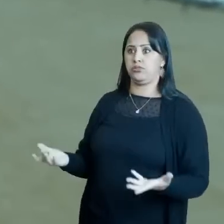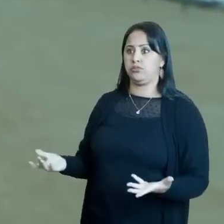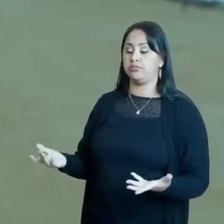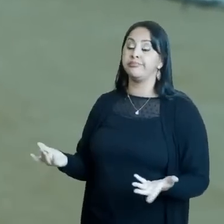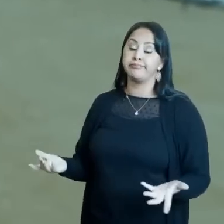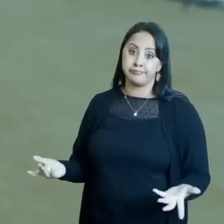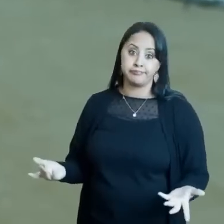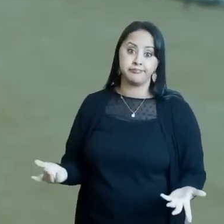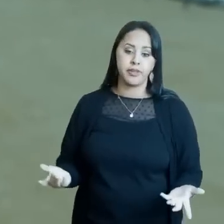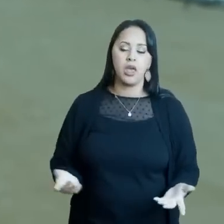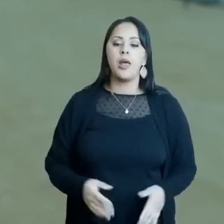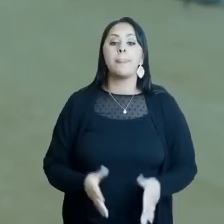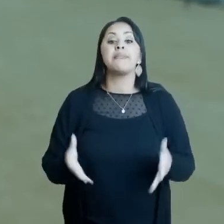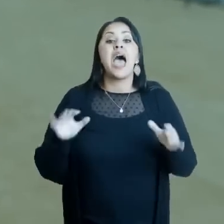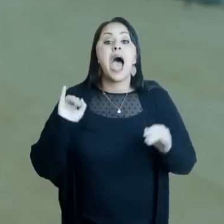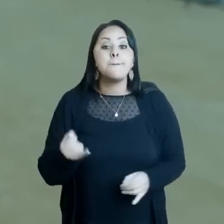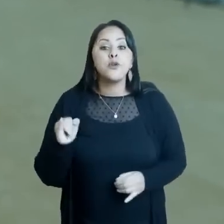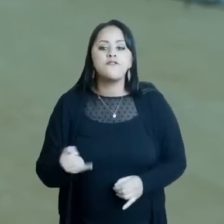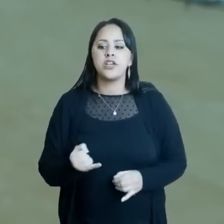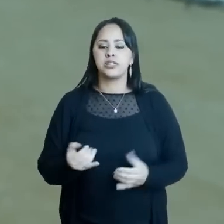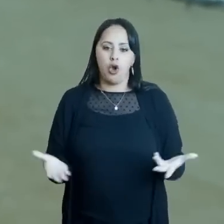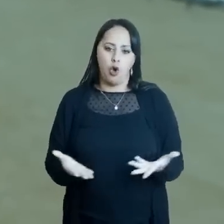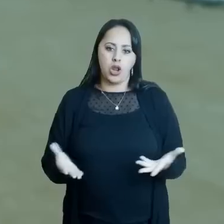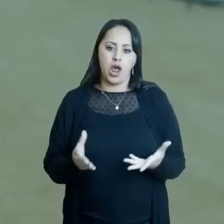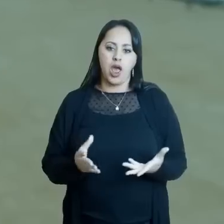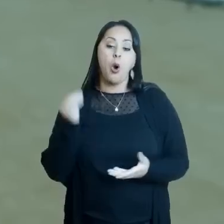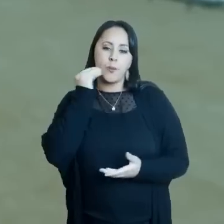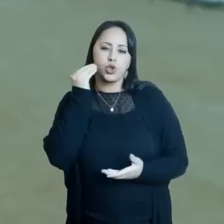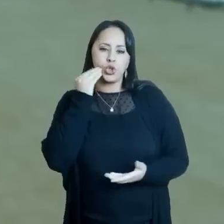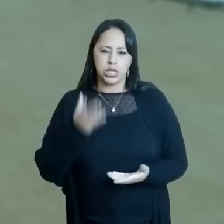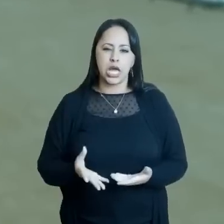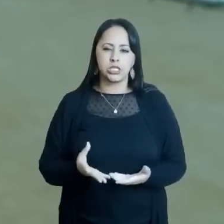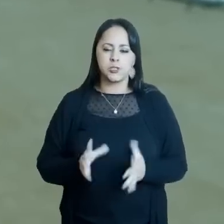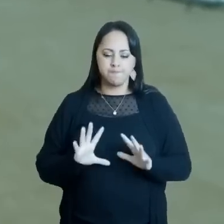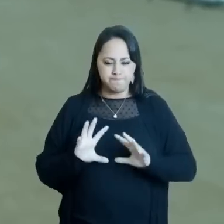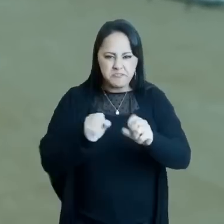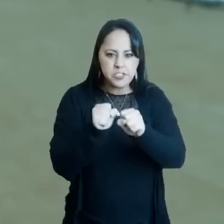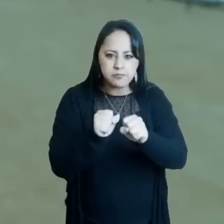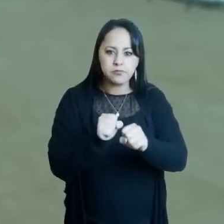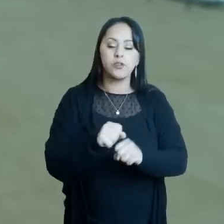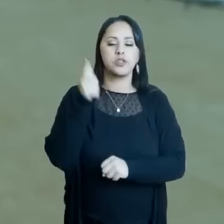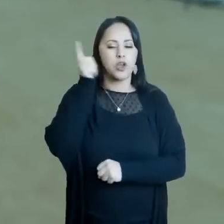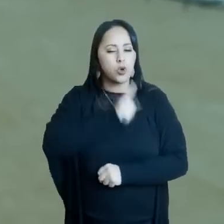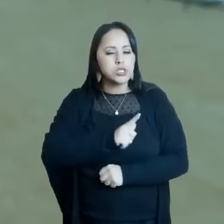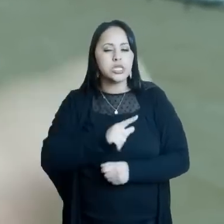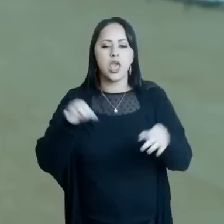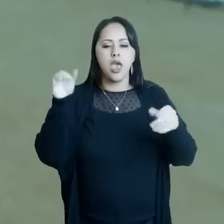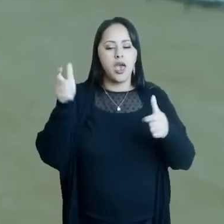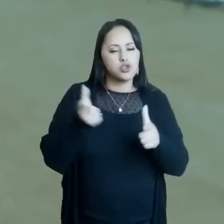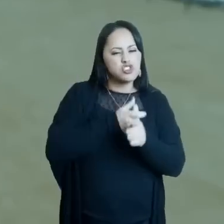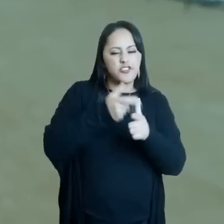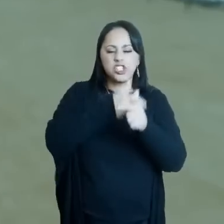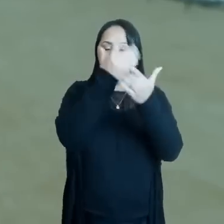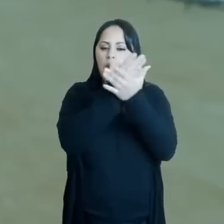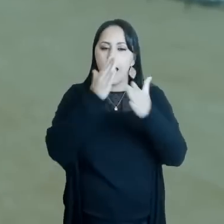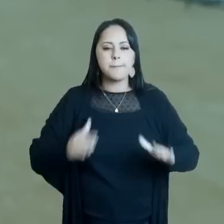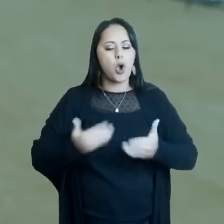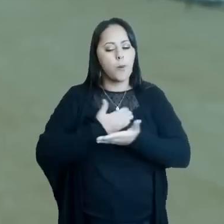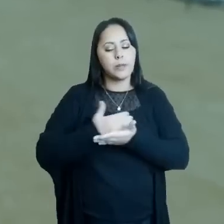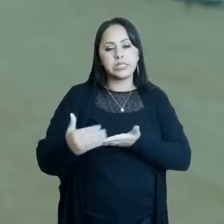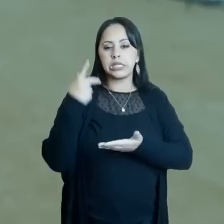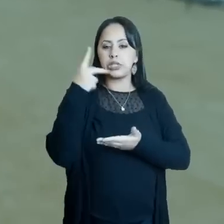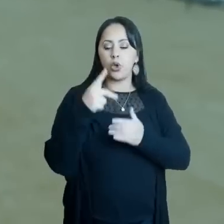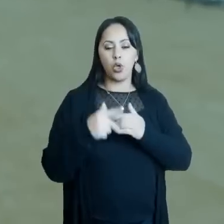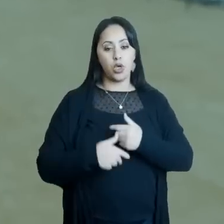está recebendo, tá? Agarra ela com todas as suas forças, que você vai conseguir usar ela para quitar a sua dívida do FIES, para montar o seu negócio, para se